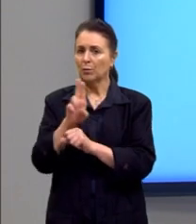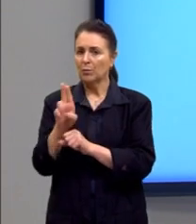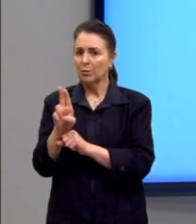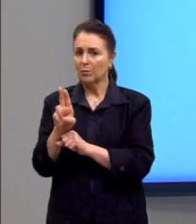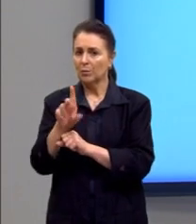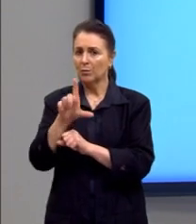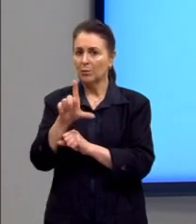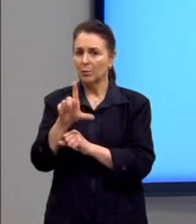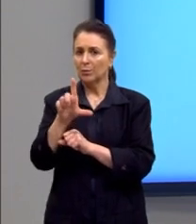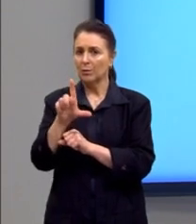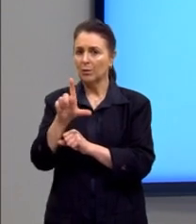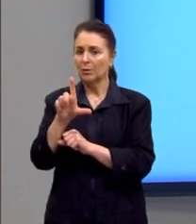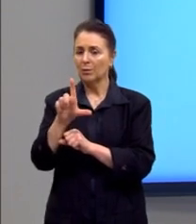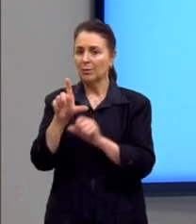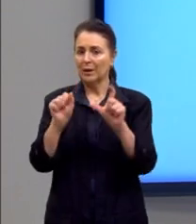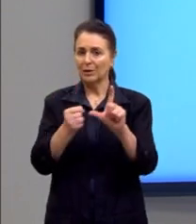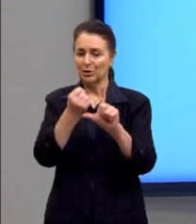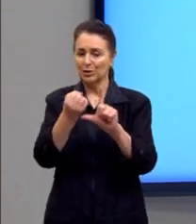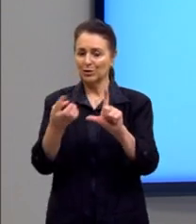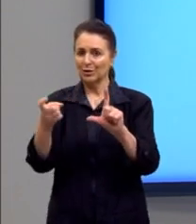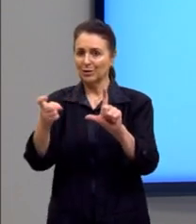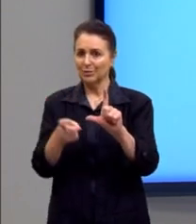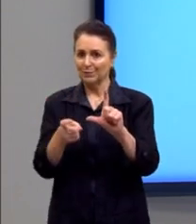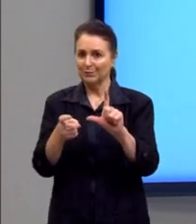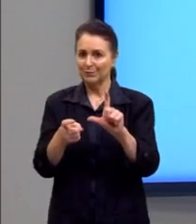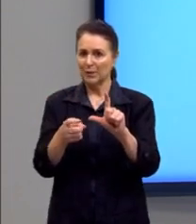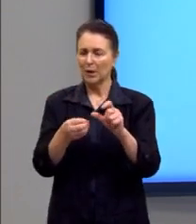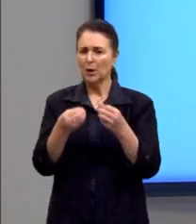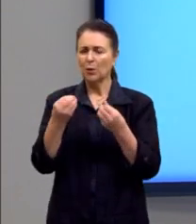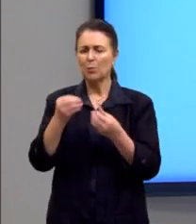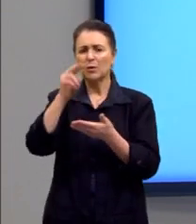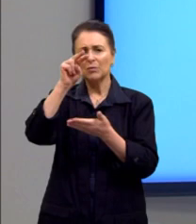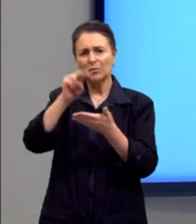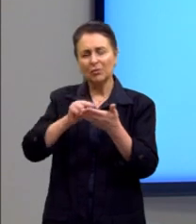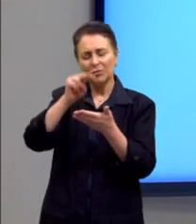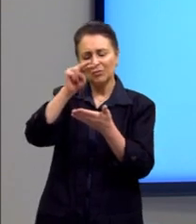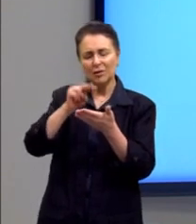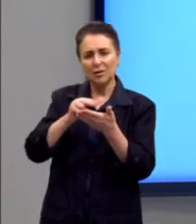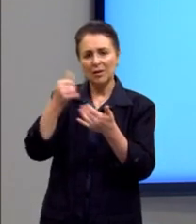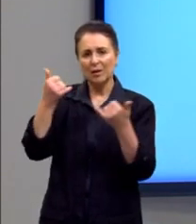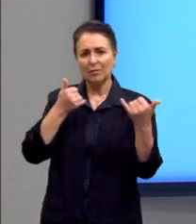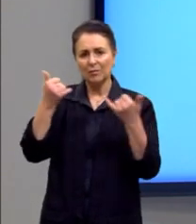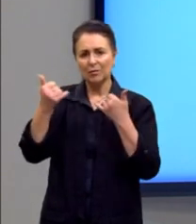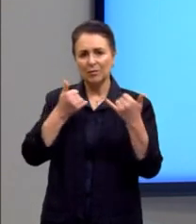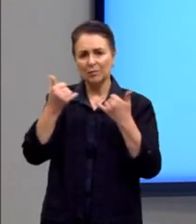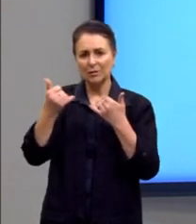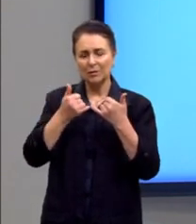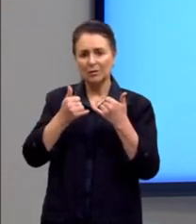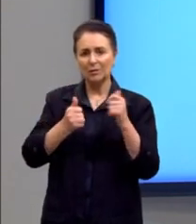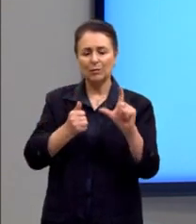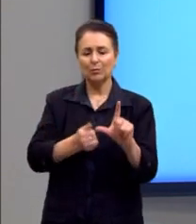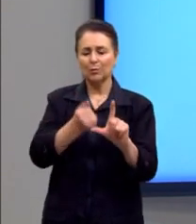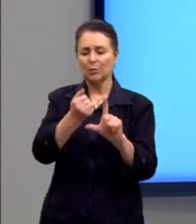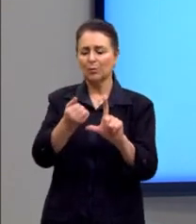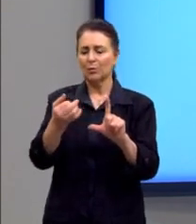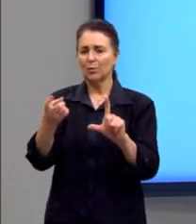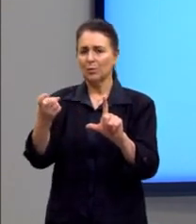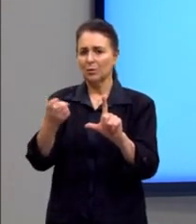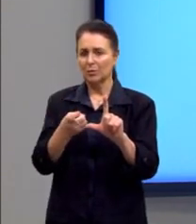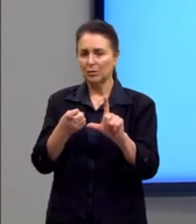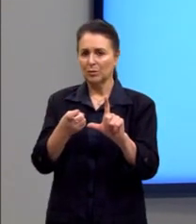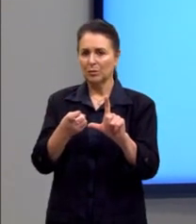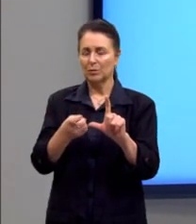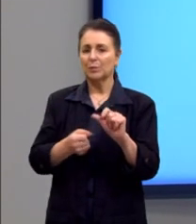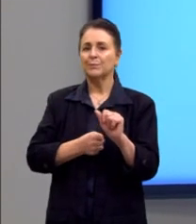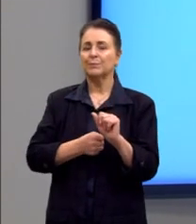de logaritmo como é que nós lemos né essa informação toda esse logaritmo então